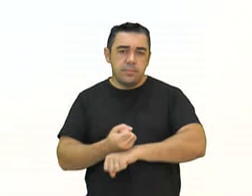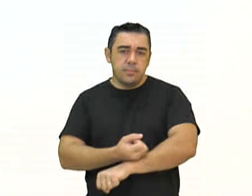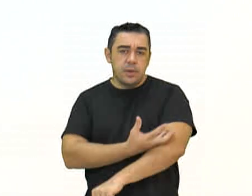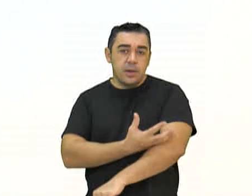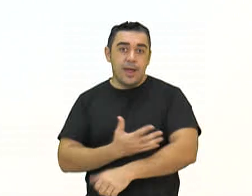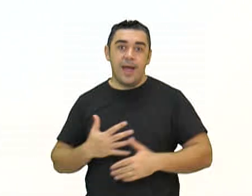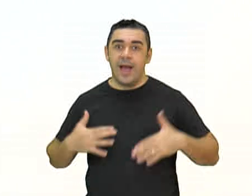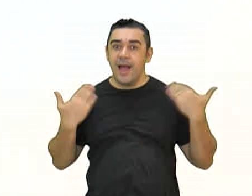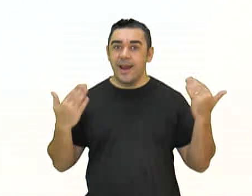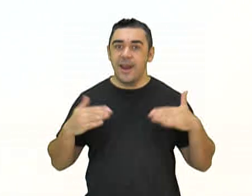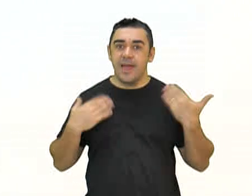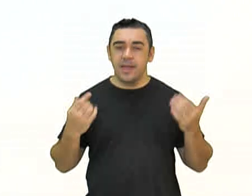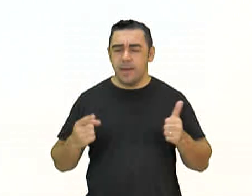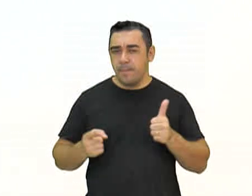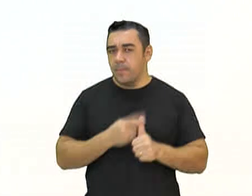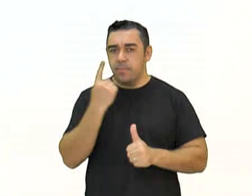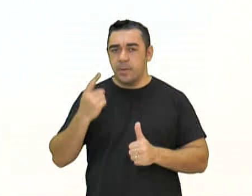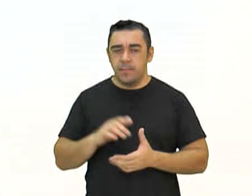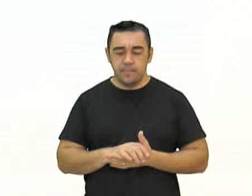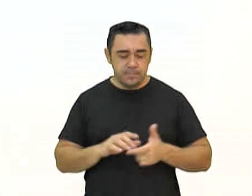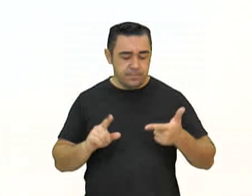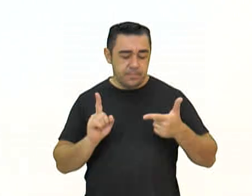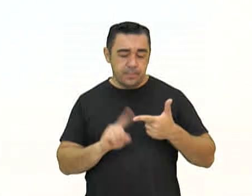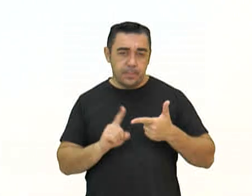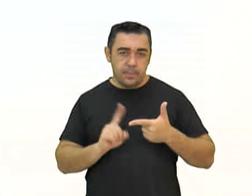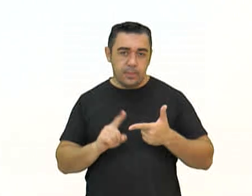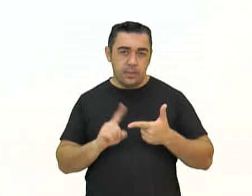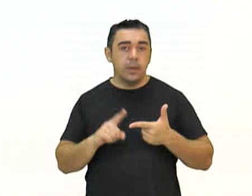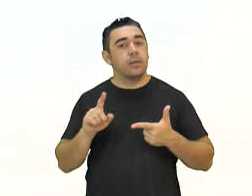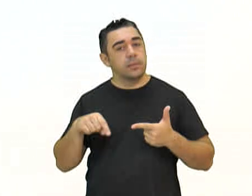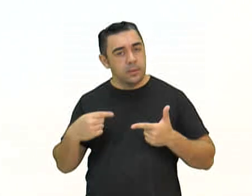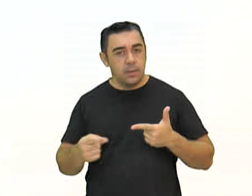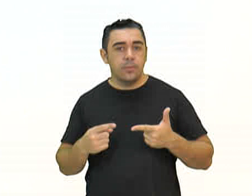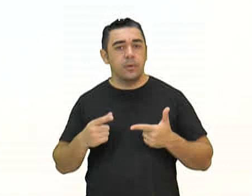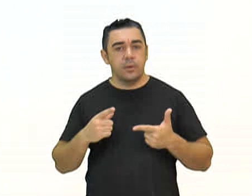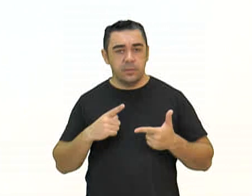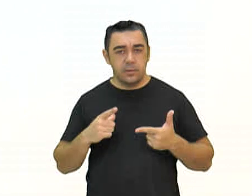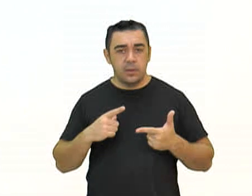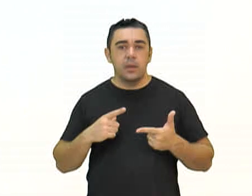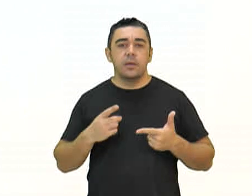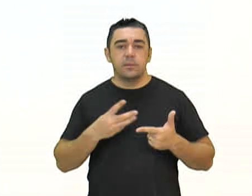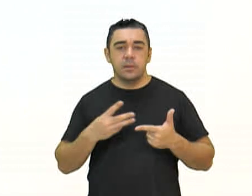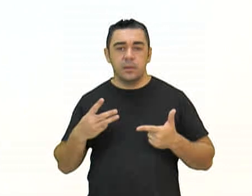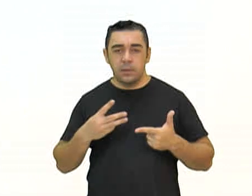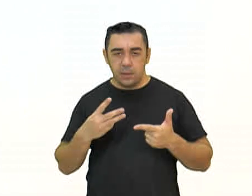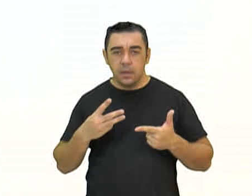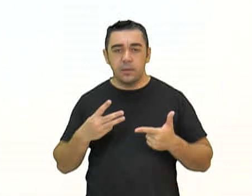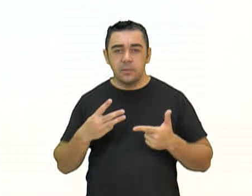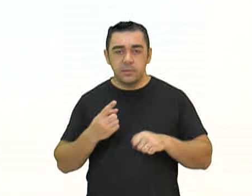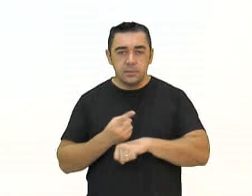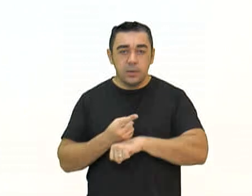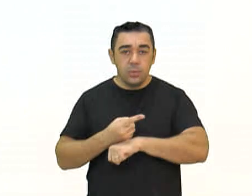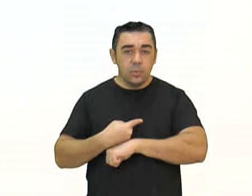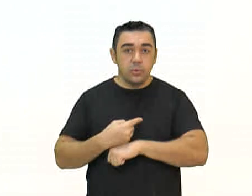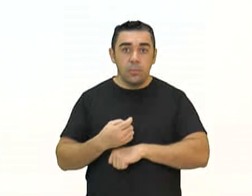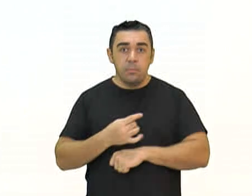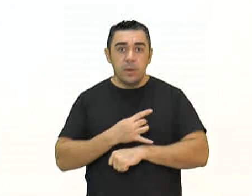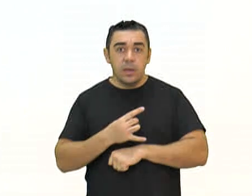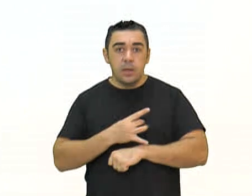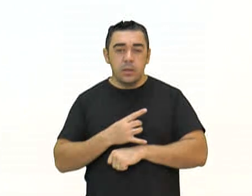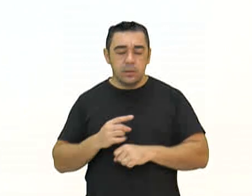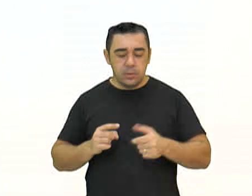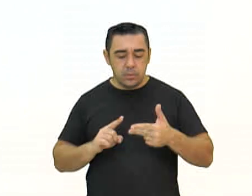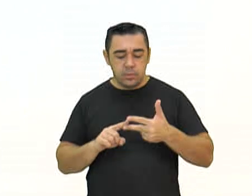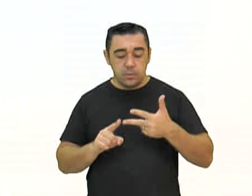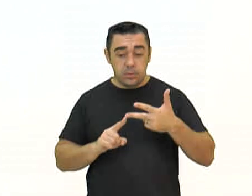a alegria. Logo a seguir, precisamente 33 segundos depois, aparece o medo e